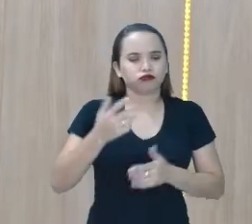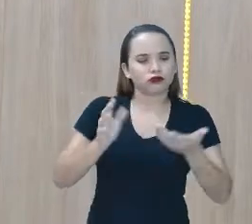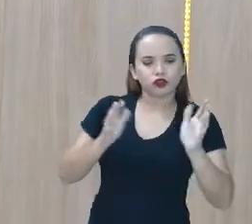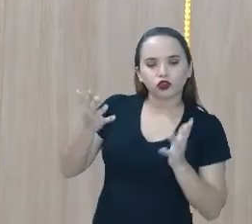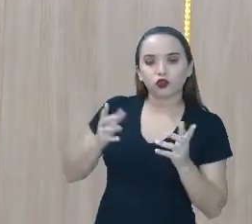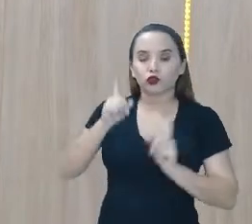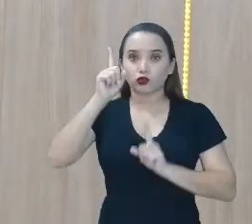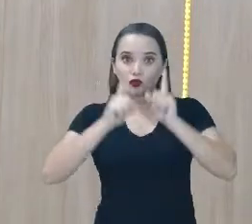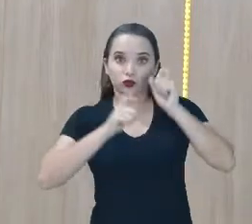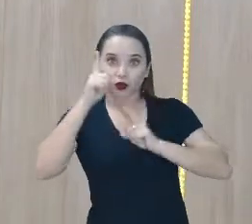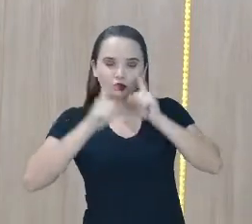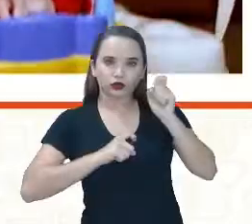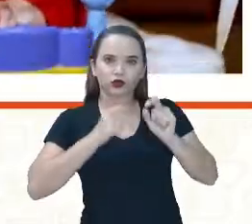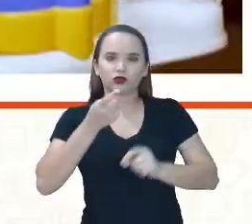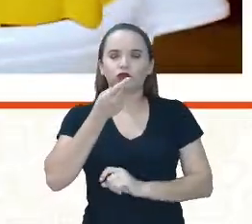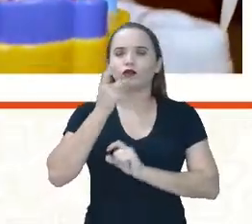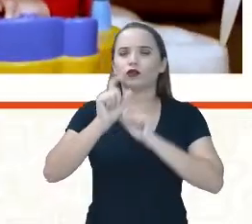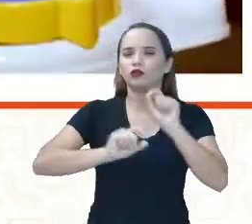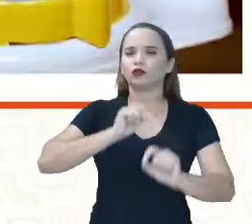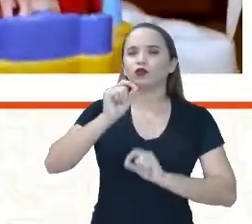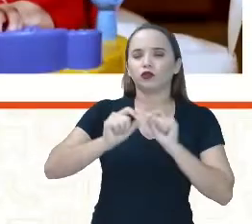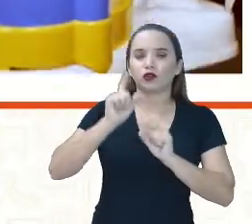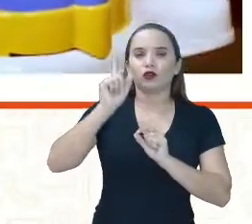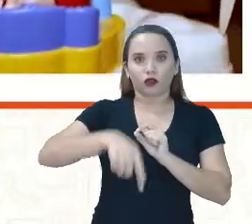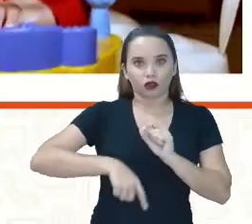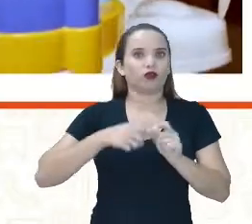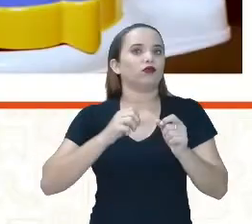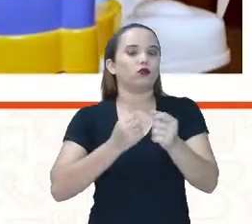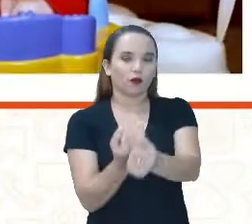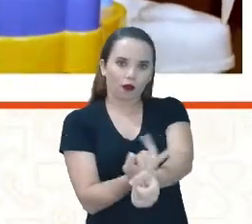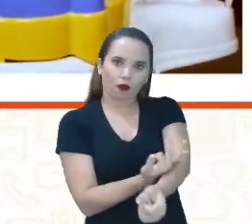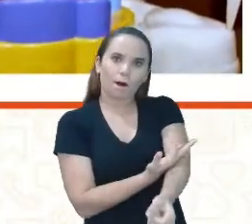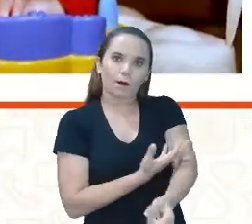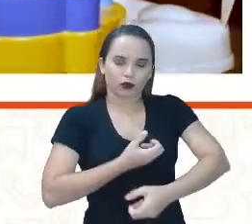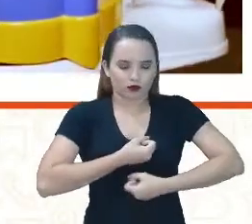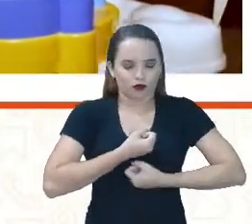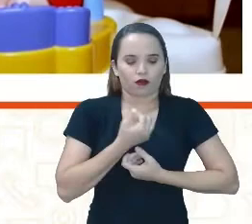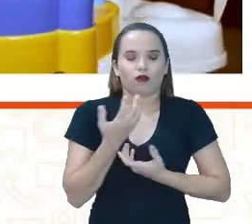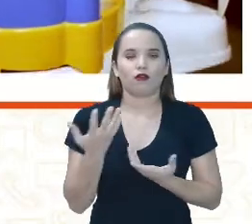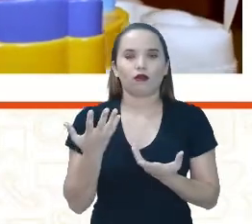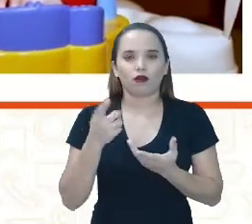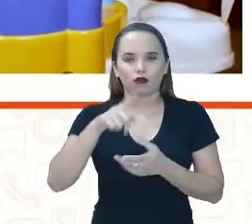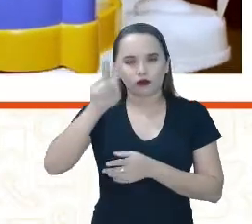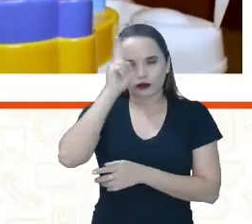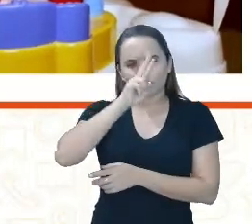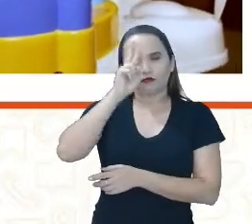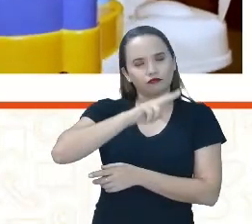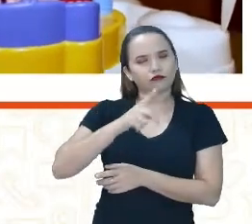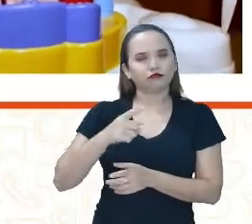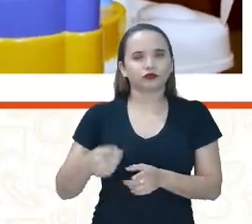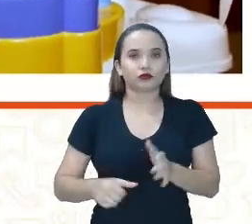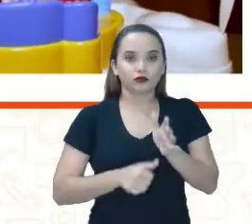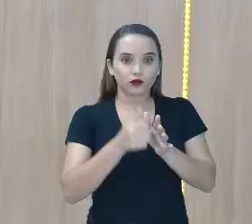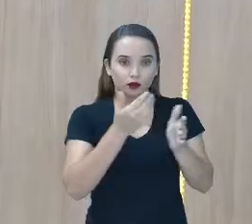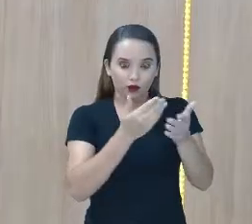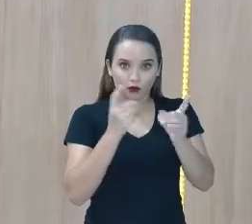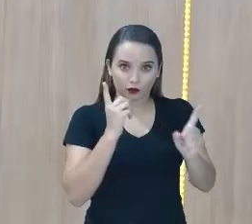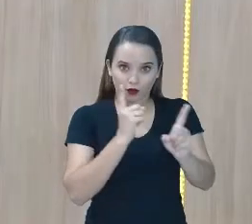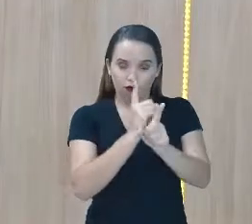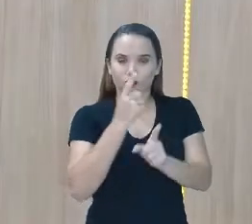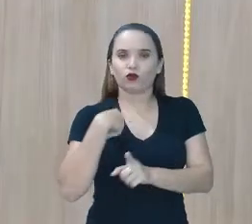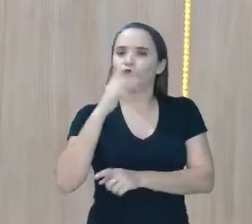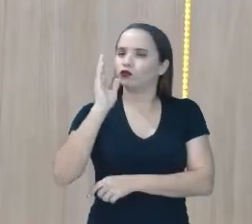de expressões, a gente está falando de expressão de emoções. Lembra que lá no nosso primeiro encontro, a gente falou